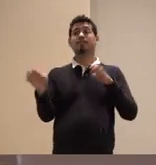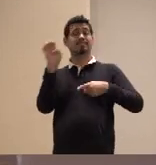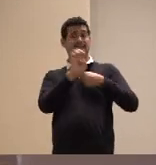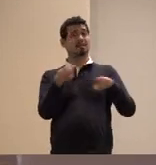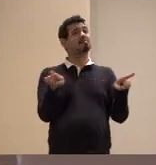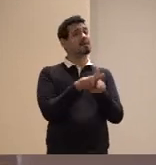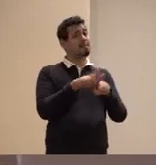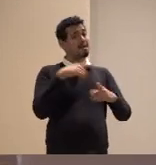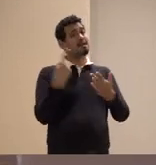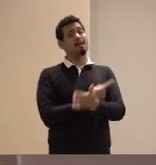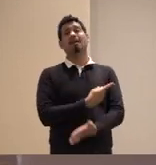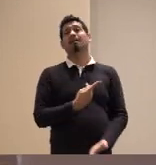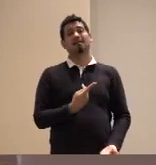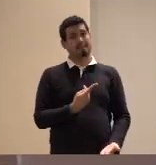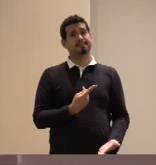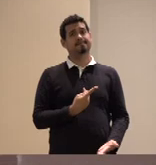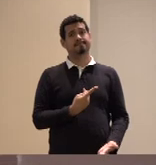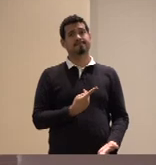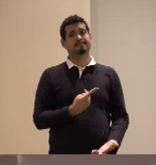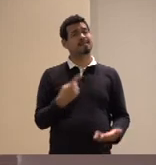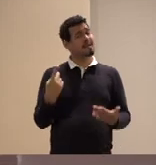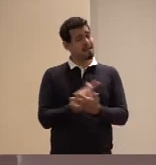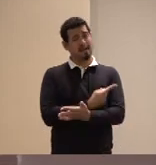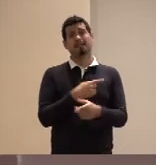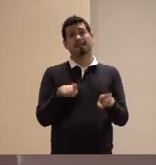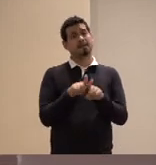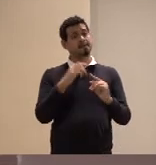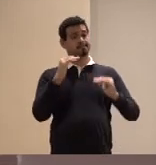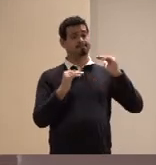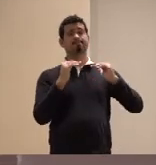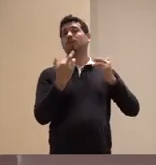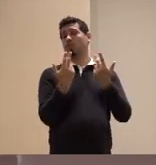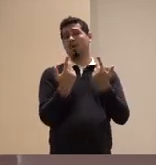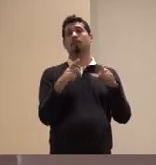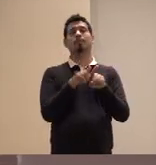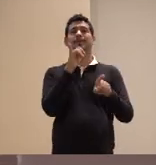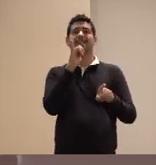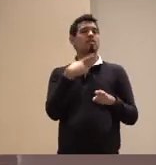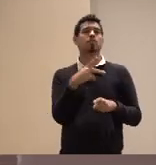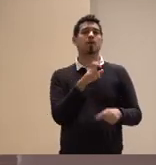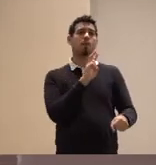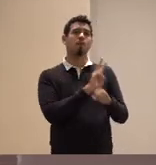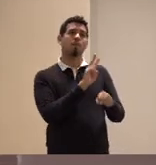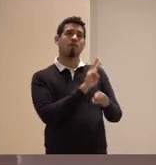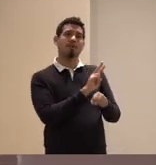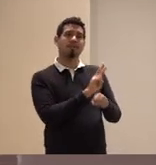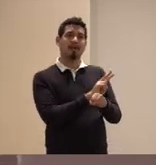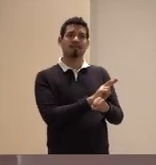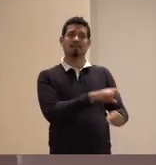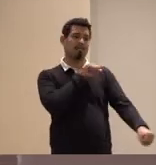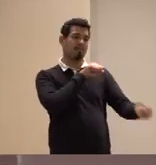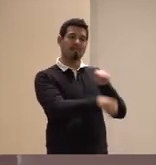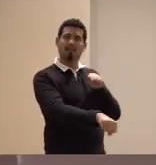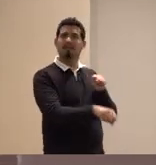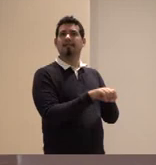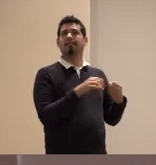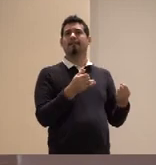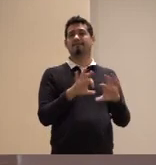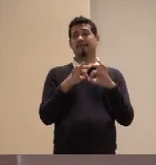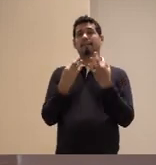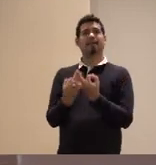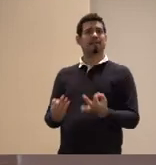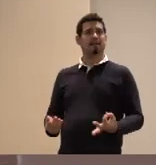também violam, e muito, muito, muito, muito, quando não garantem a proteção daquela família para que